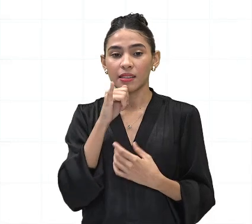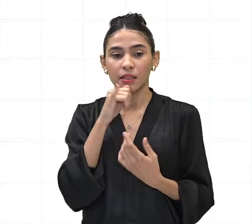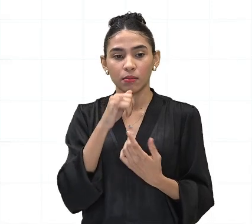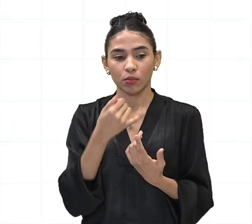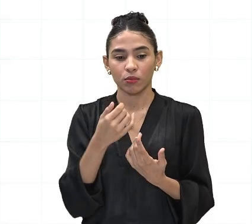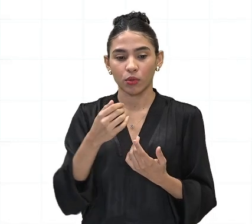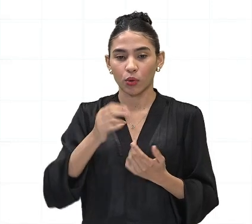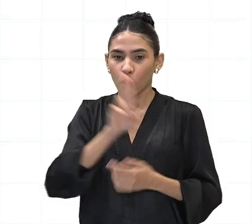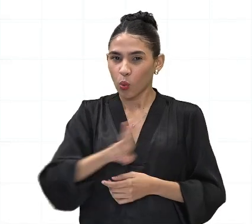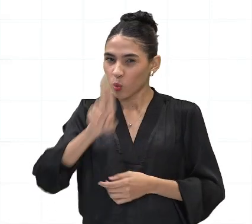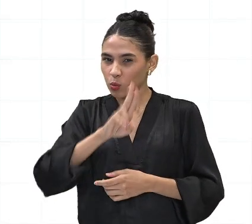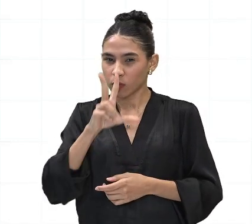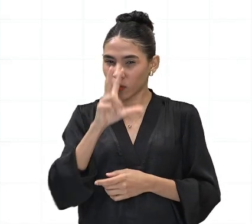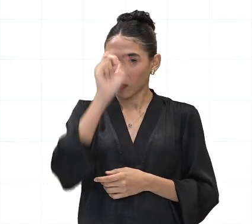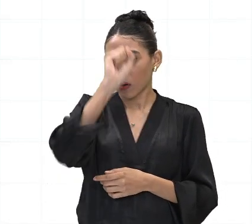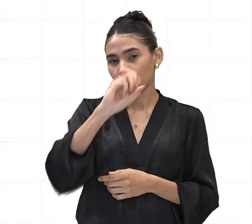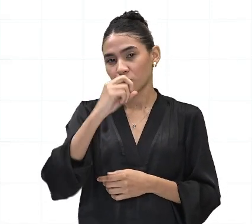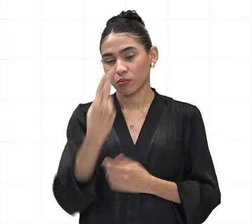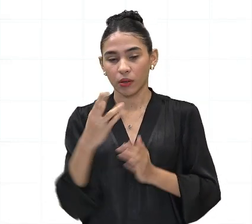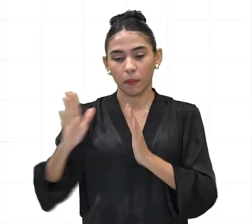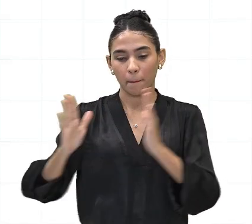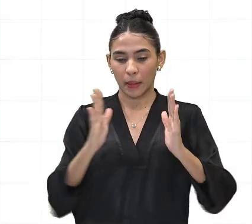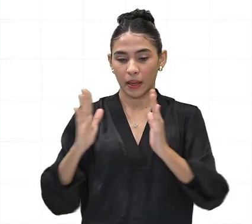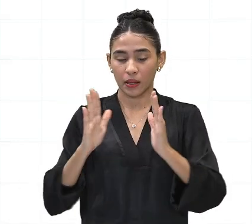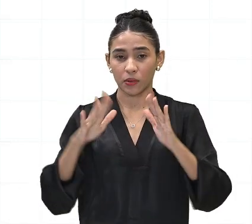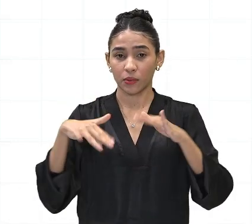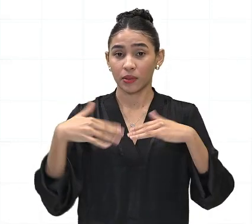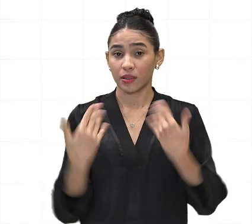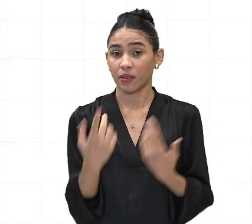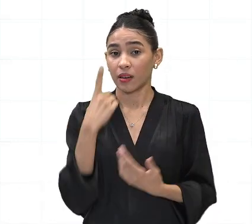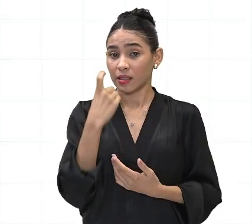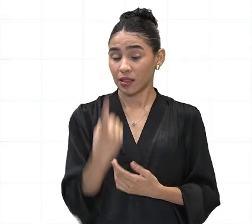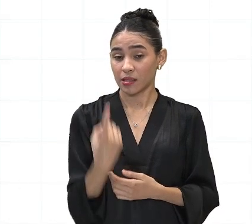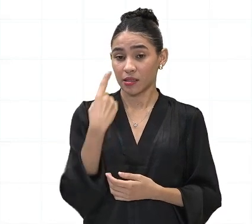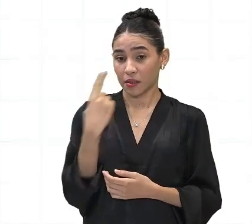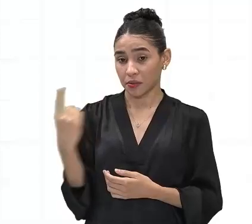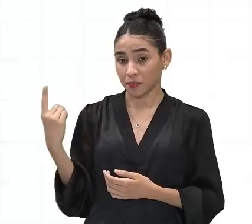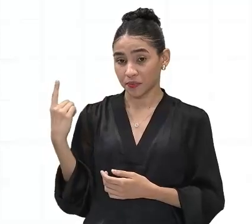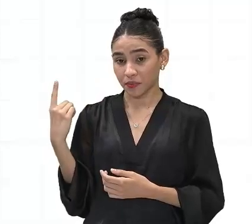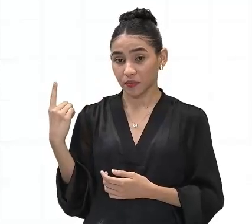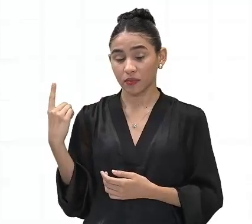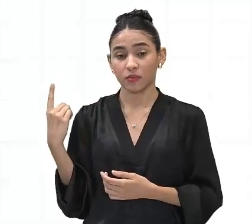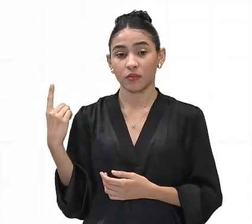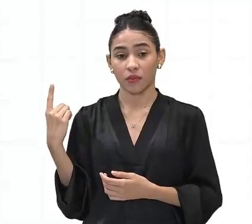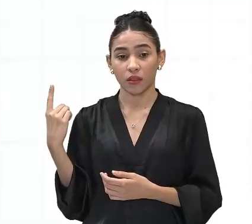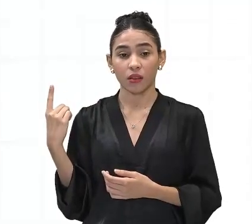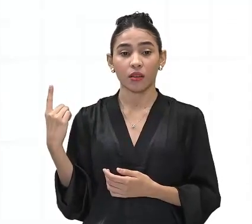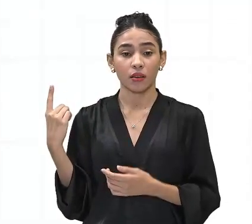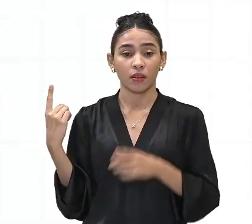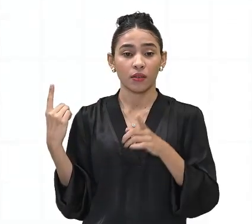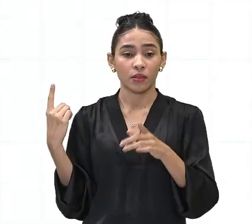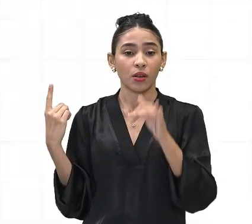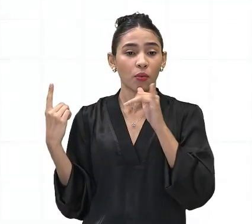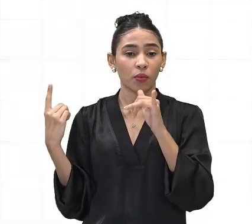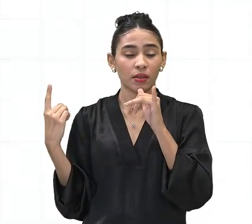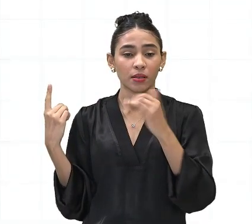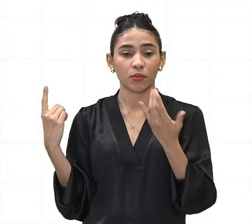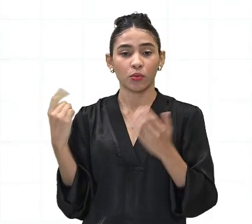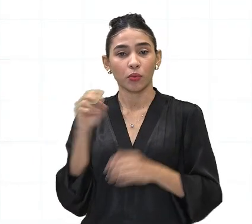frequente e duradouro, e aí isso é um ponto interessante da gente utilizar esse